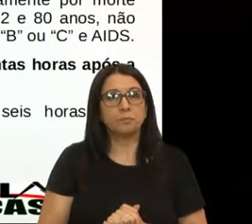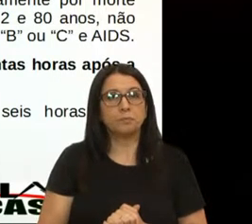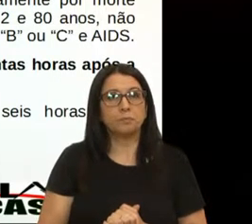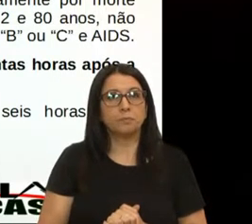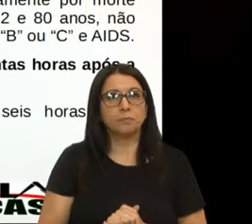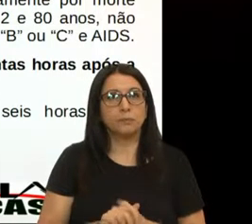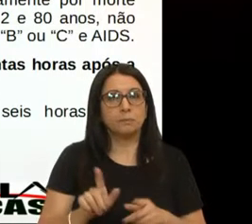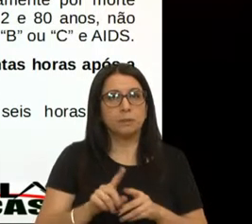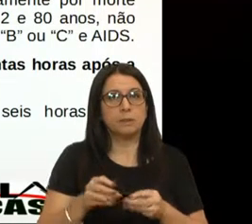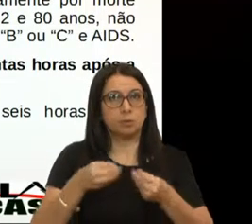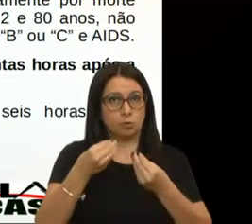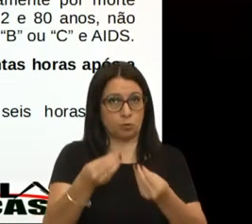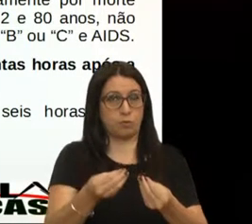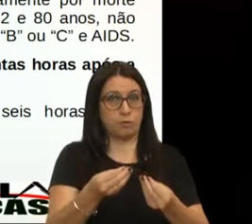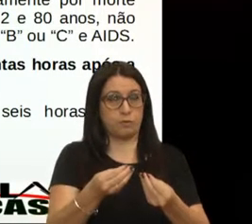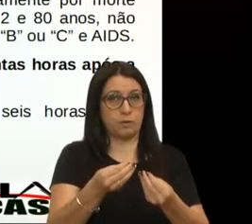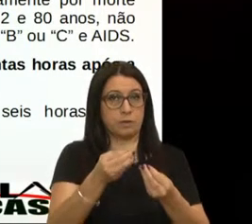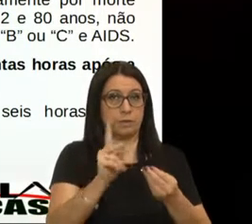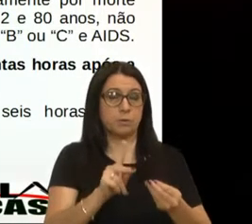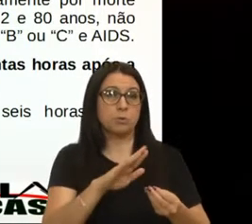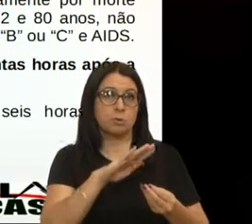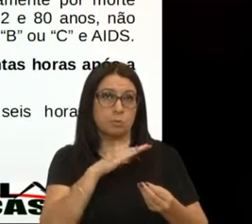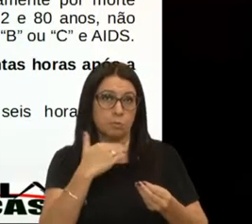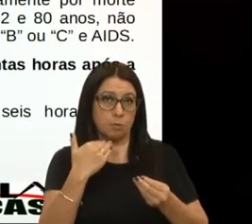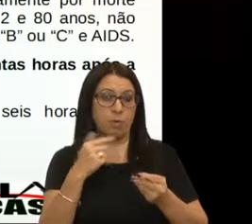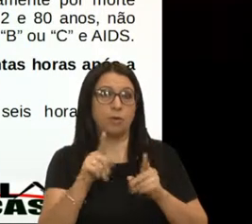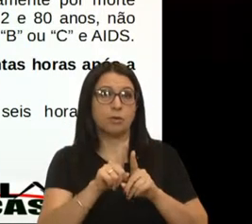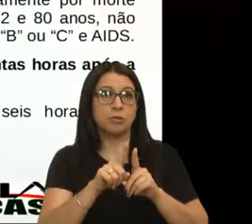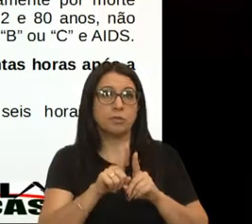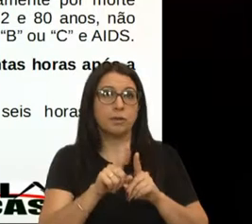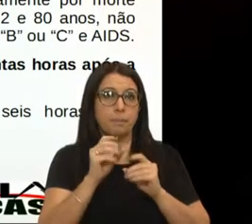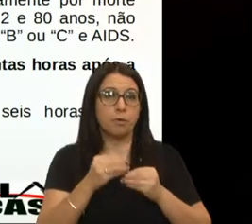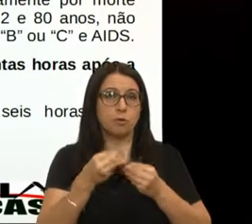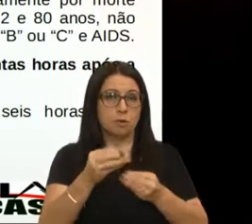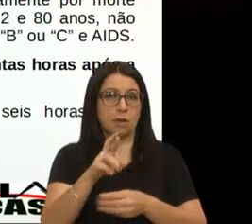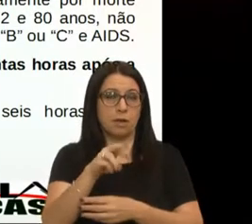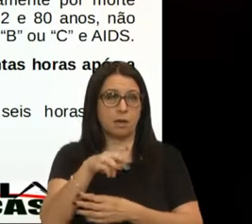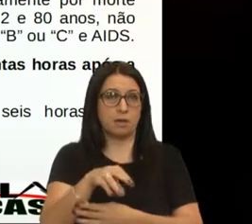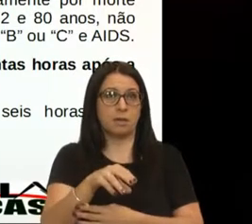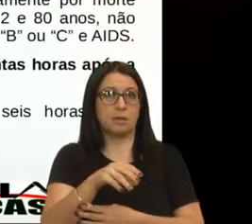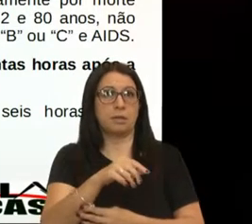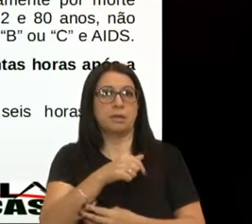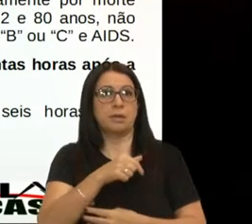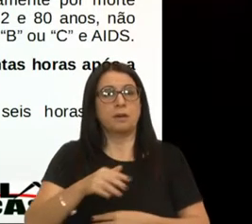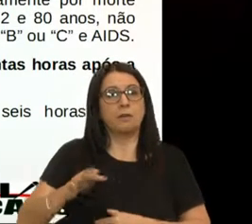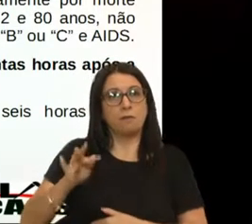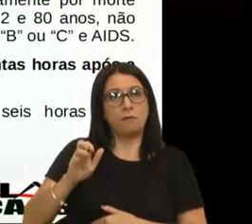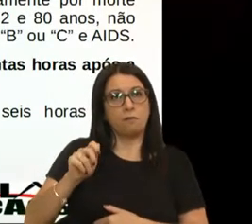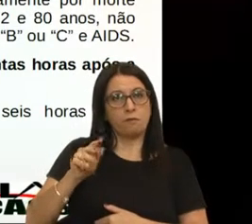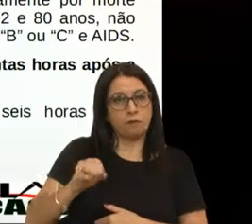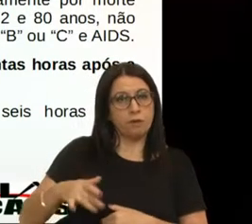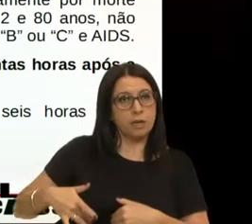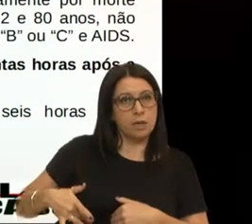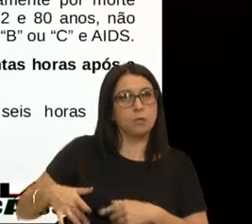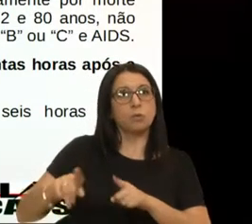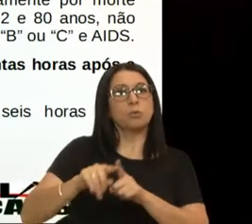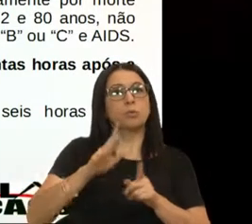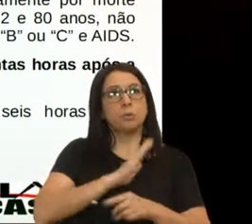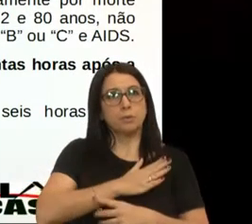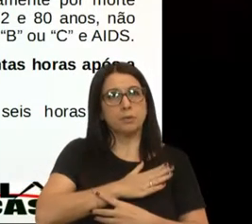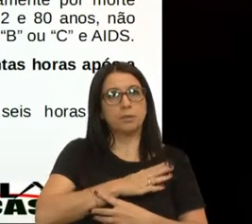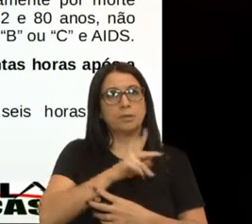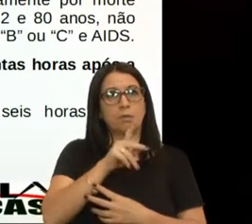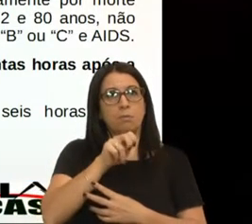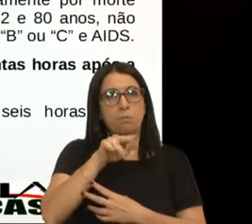Através do doador cadáver, pode ser feito, então, a doação de rins, fígado, coração, pâncreas, pulmão, intestino,